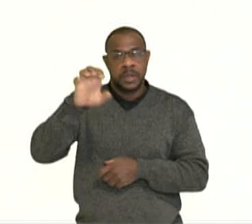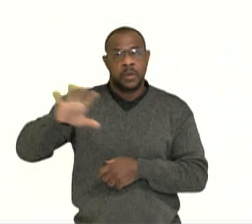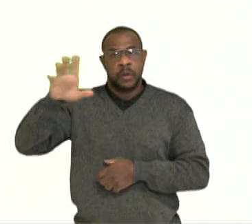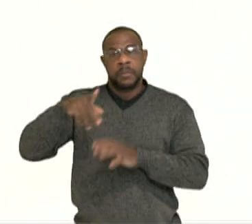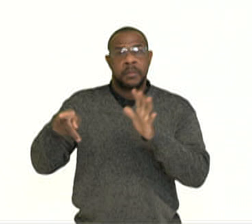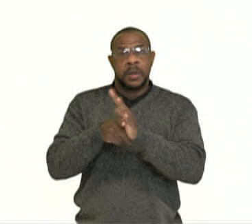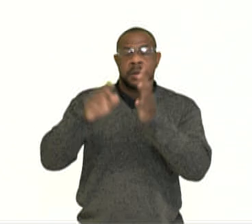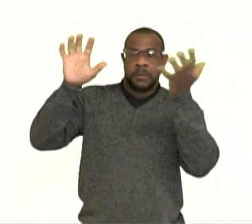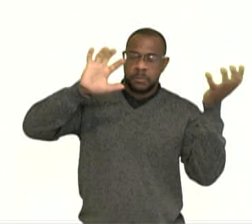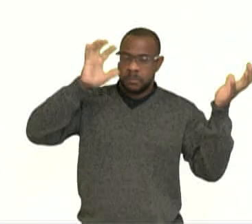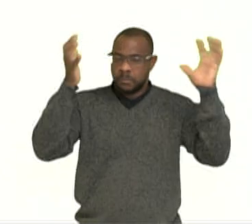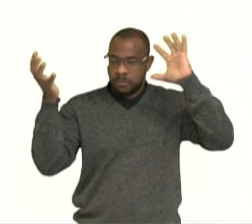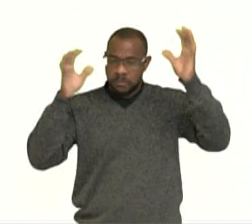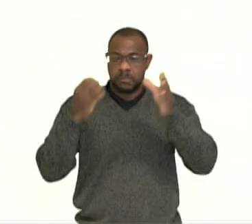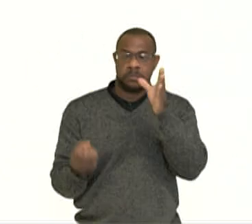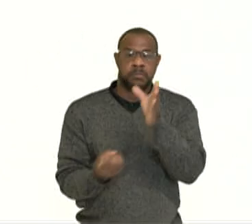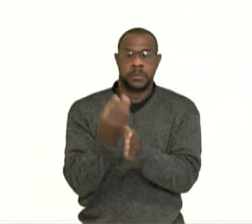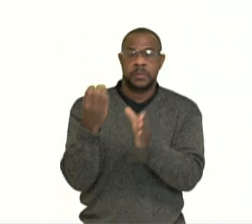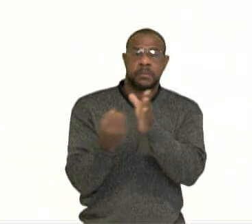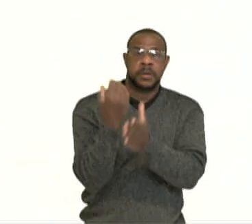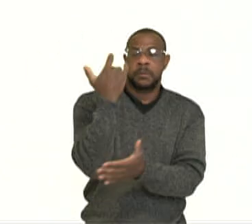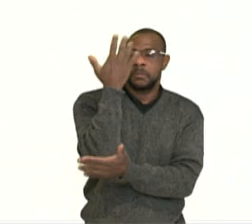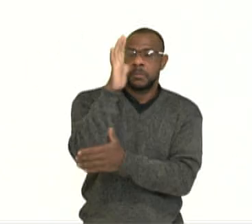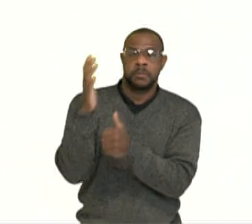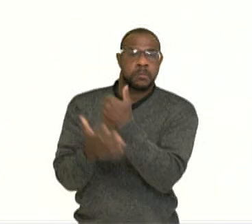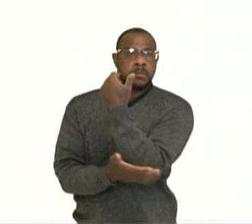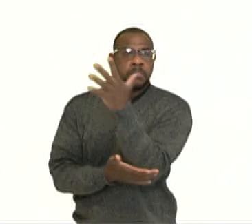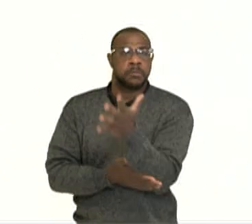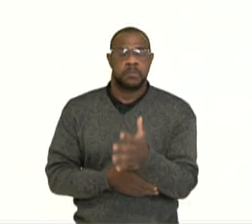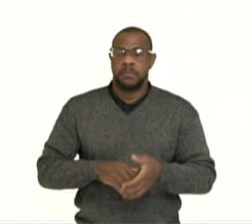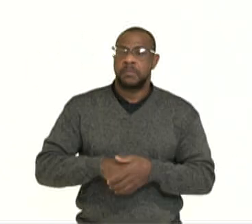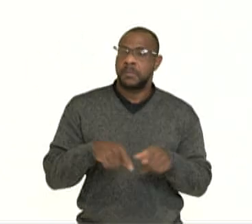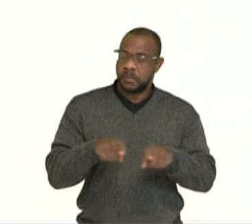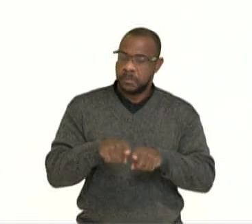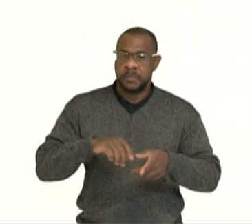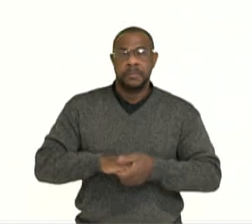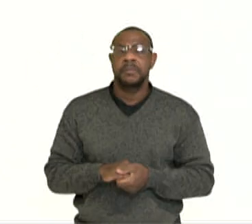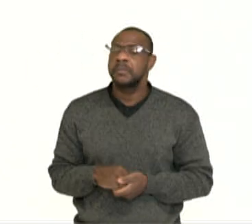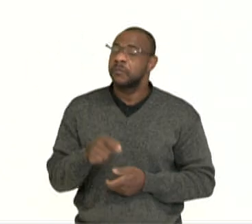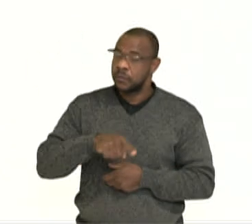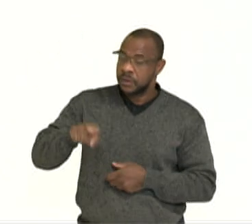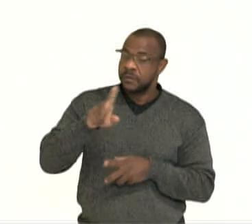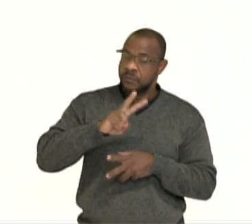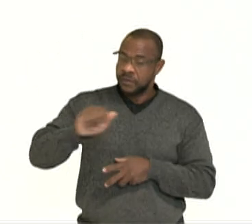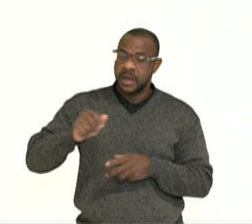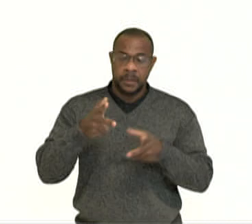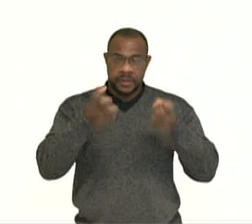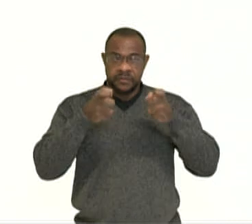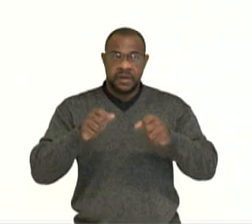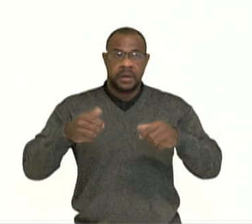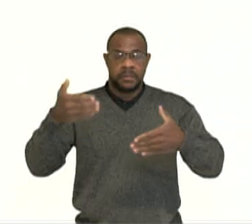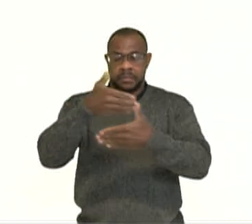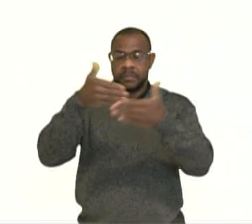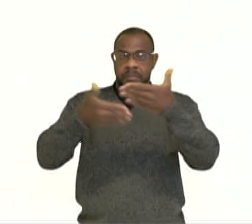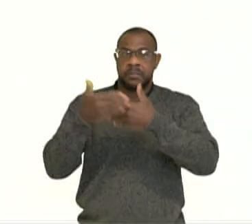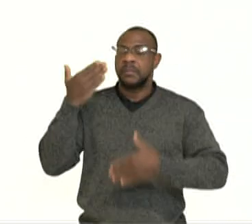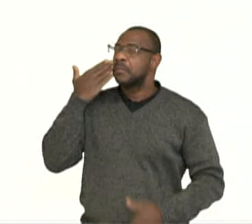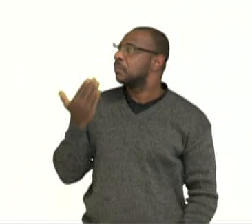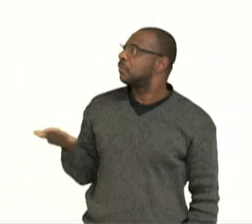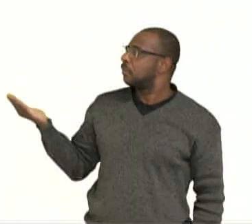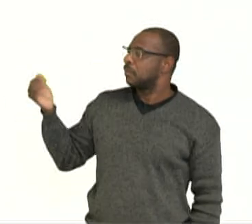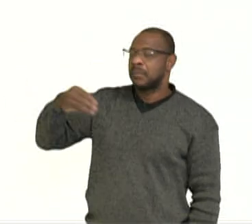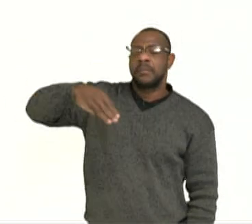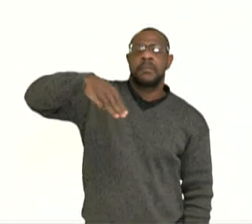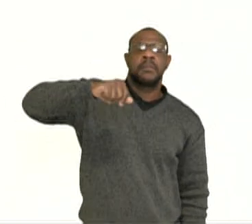climáticas e formações vegetais bem definidas. E para isso você vai observar na tela o mapa a seguir,